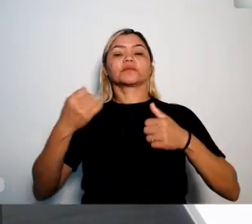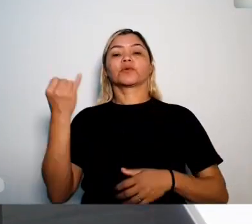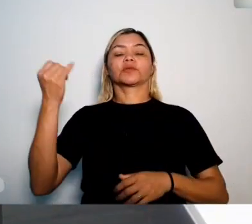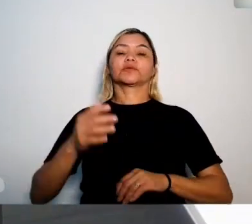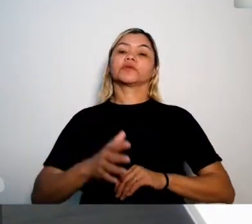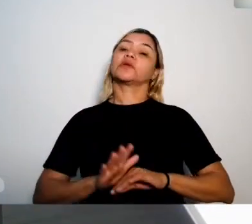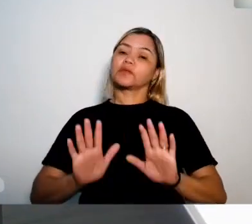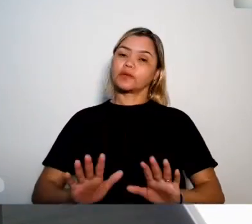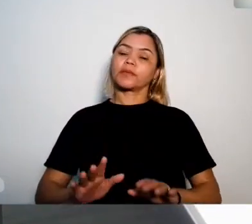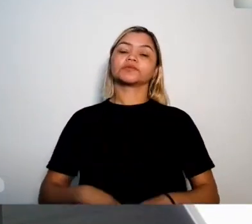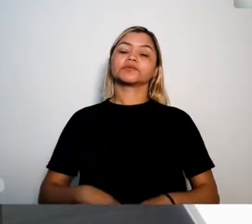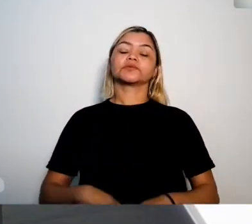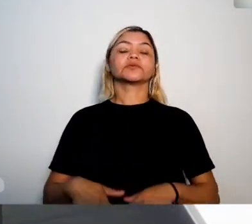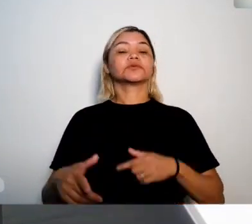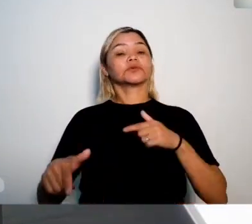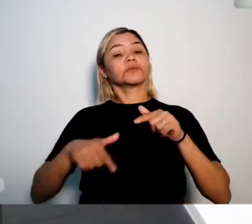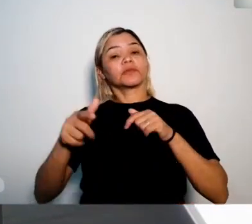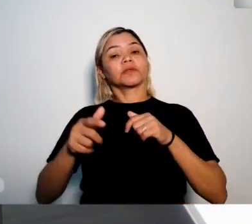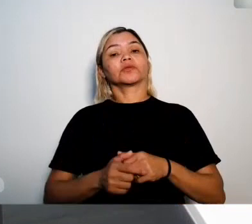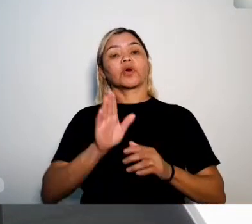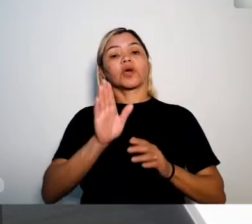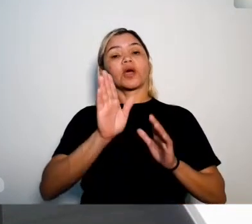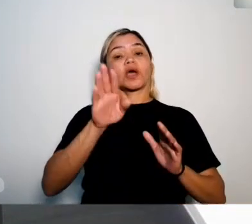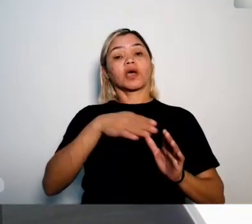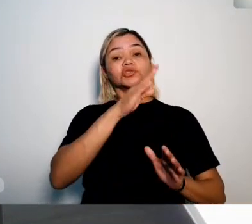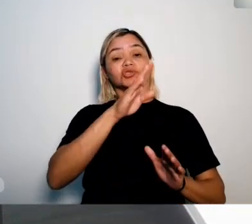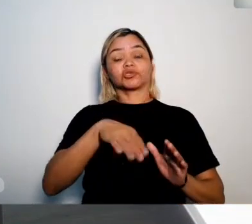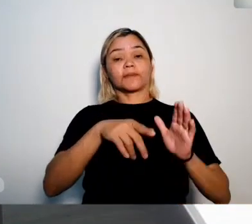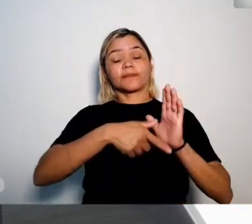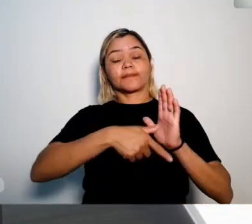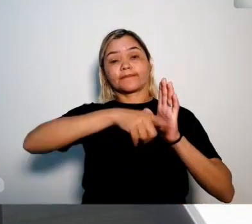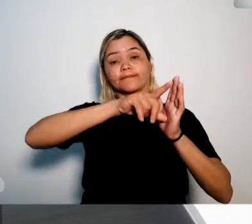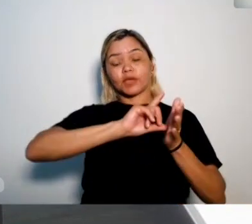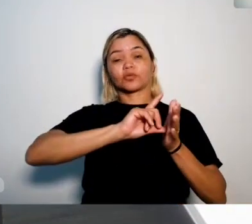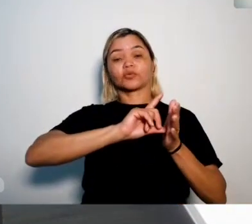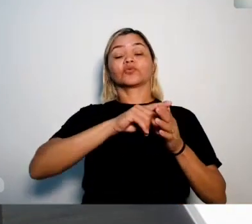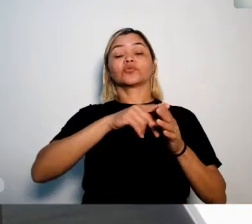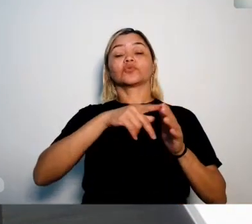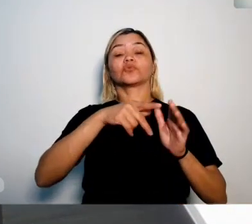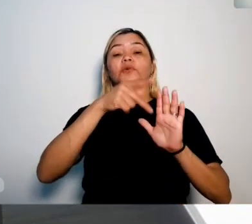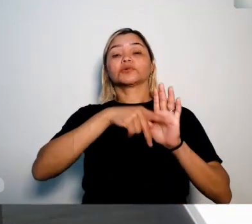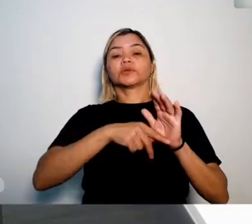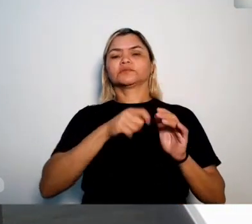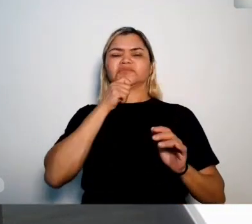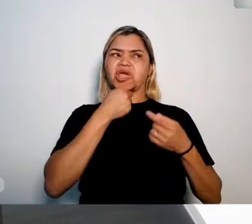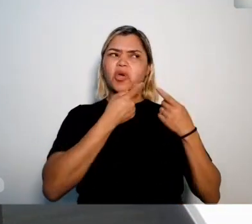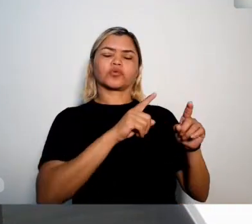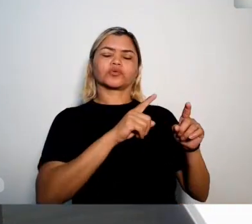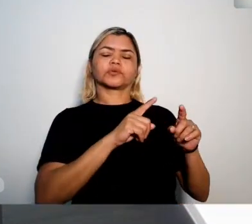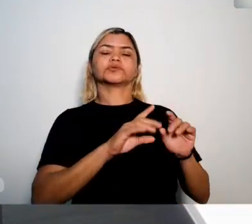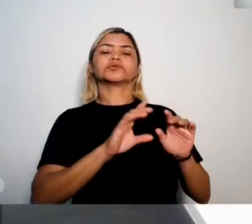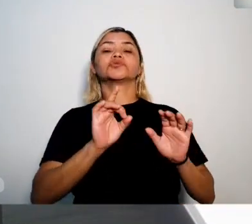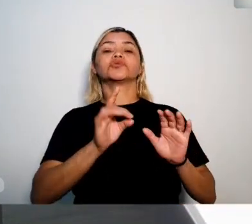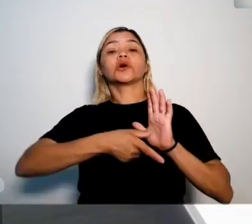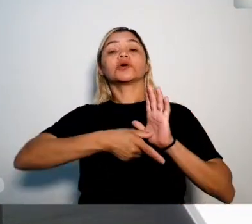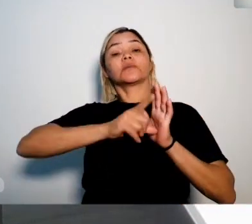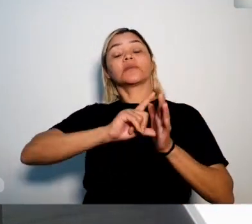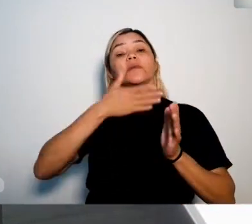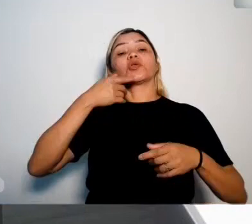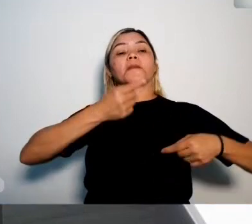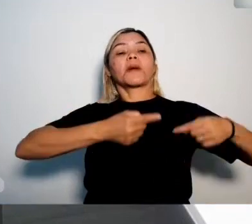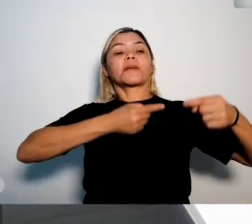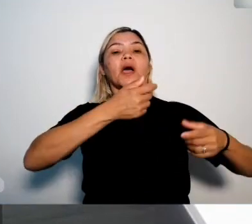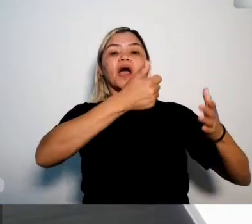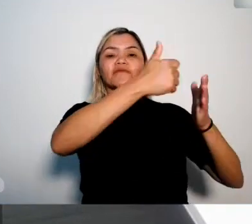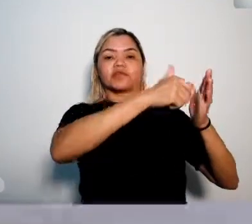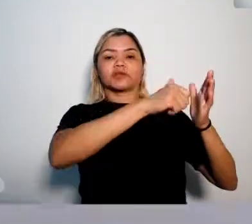fazendo. É o adiamento do projeto e não teve ninguém aqui que falou que é contra o projeto. Apenas o adiamento para melhor discussão e aprimorar esse